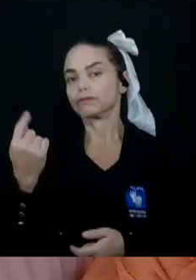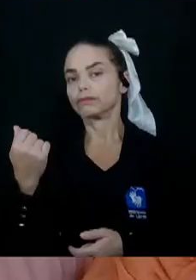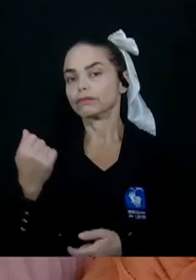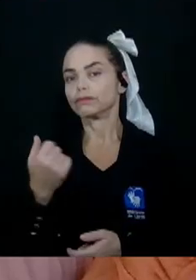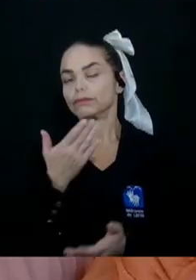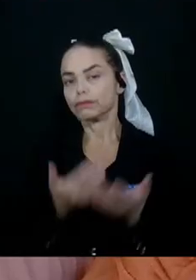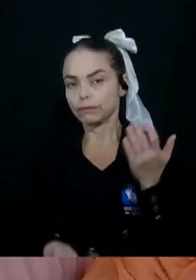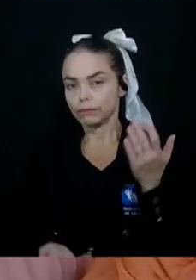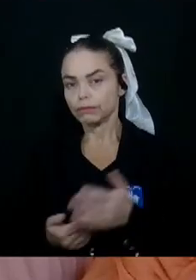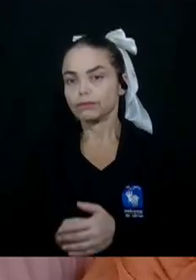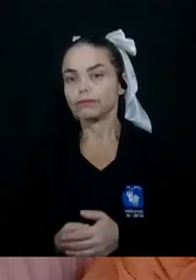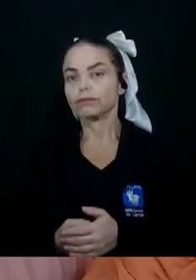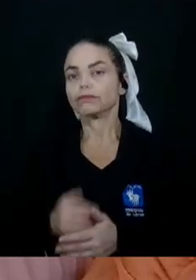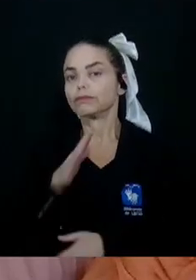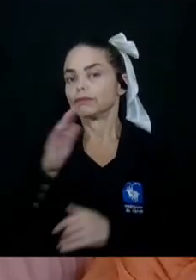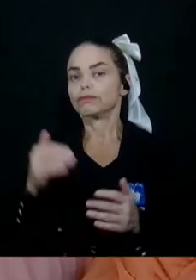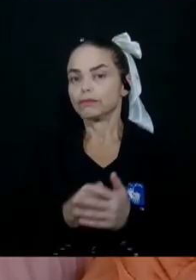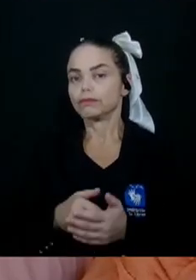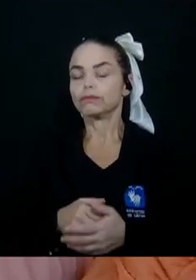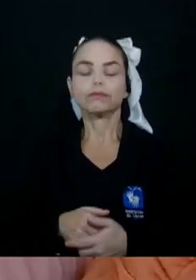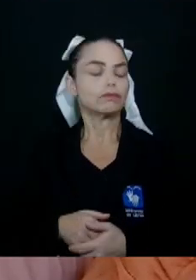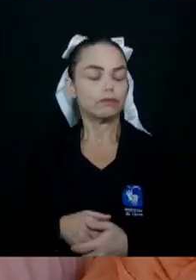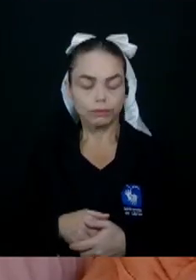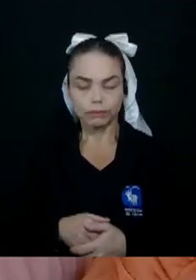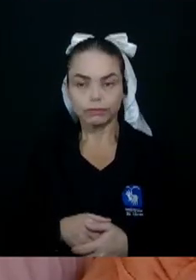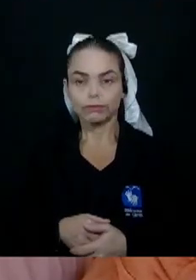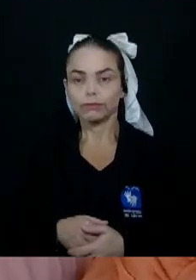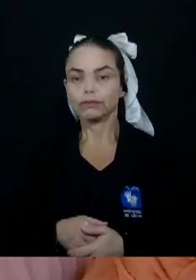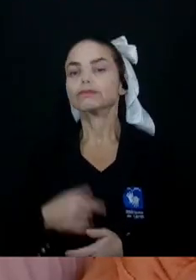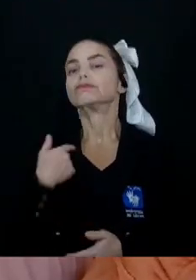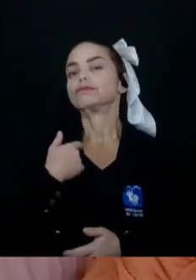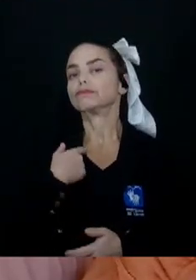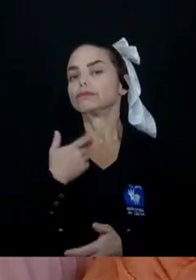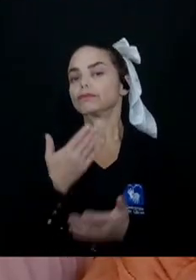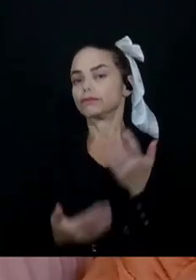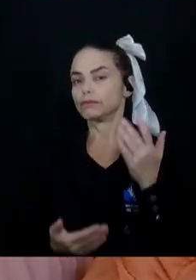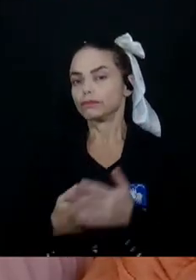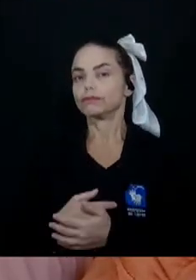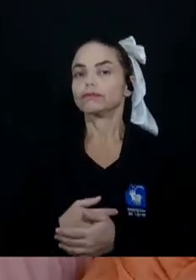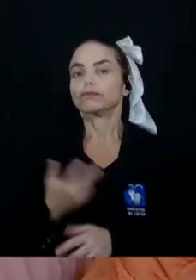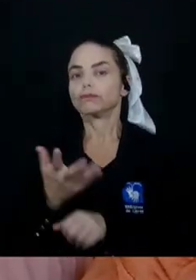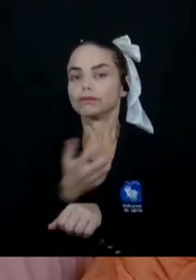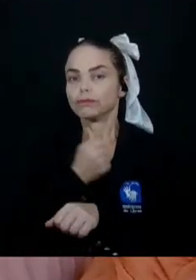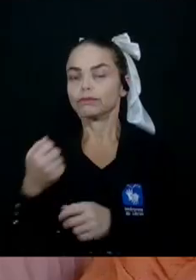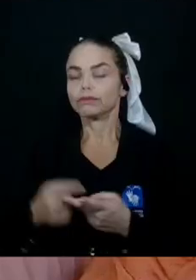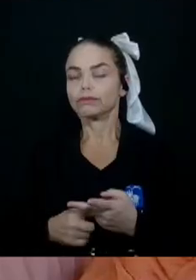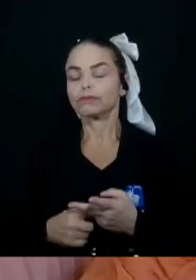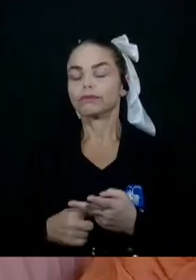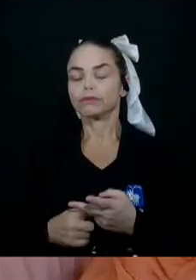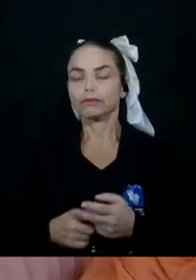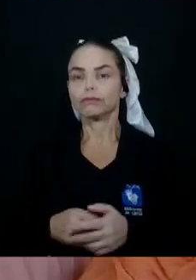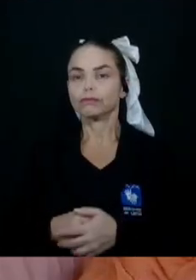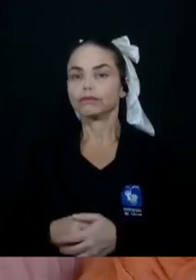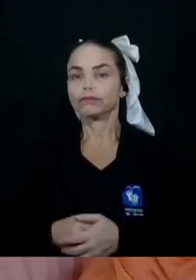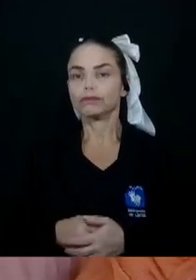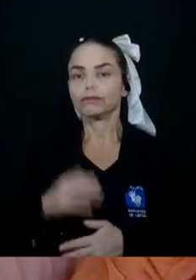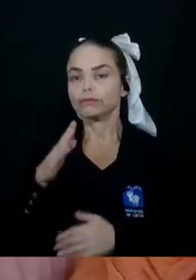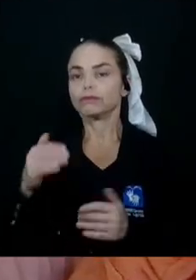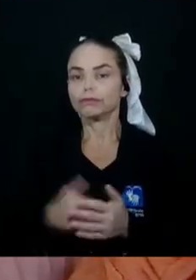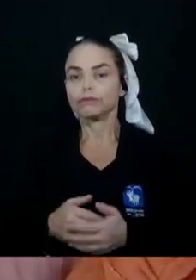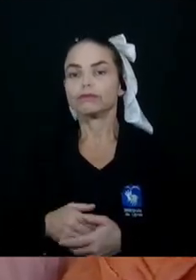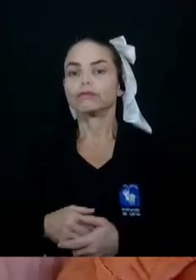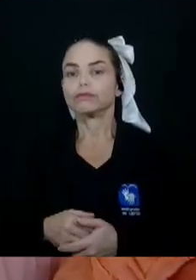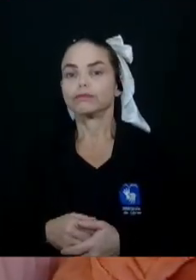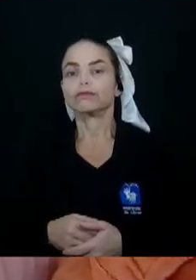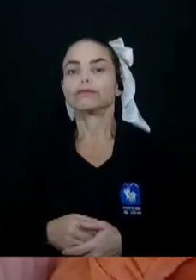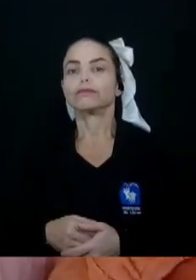Eu recebo de volta todo o dinheiro que eu perdi com aquele golpe, com aquele fraude, eu recebo ele de forma integral? Então,